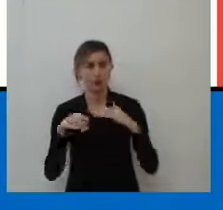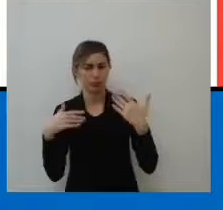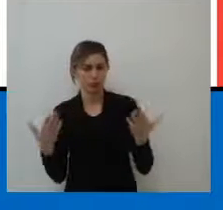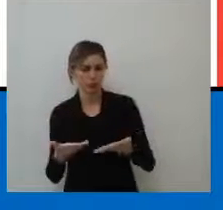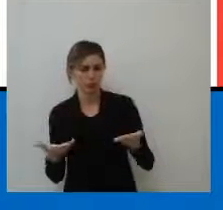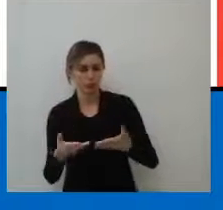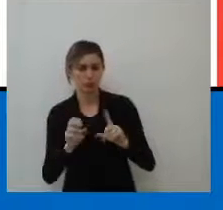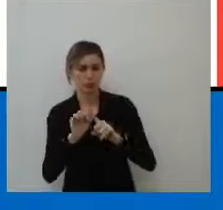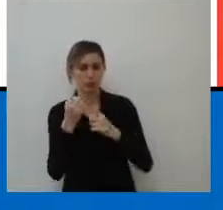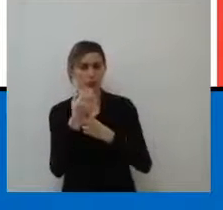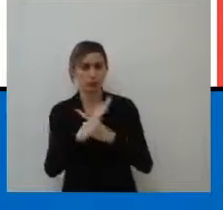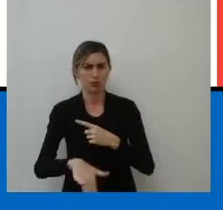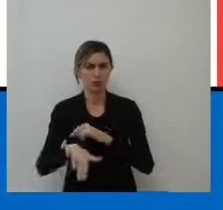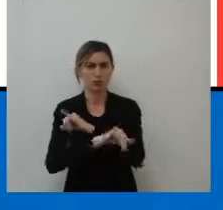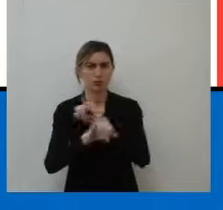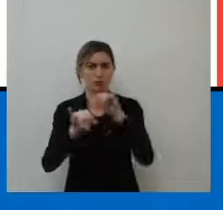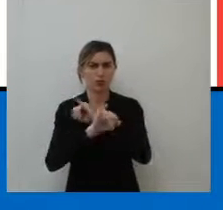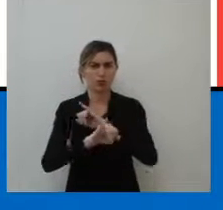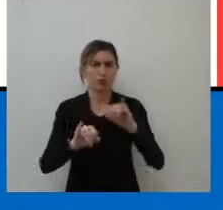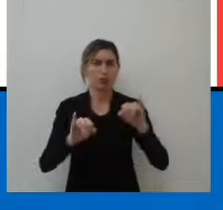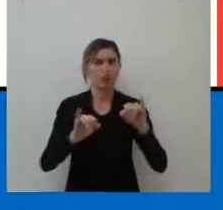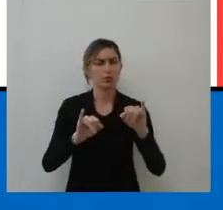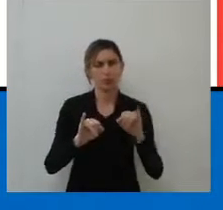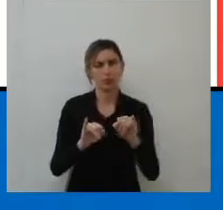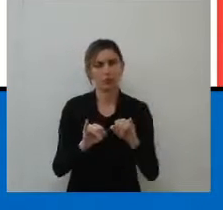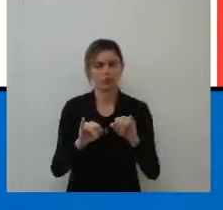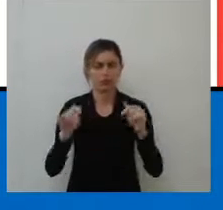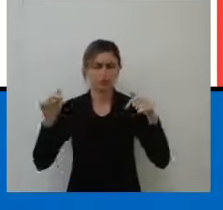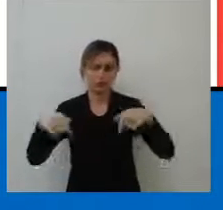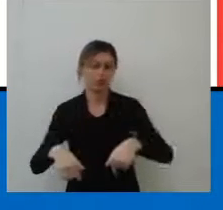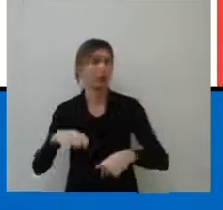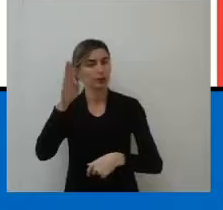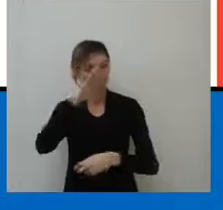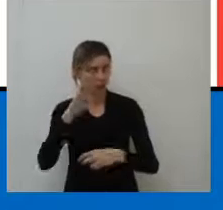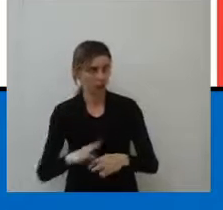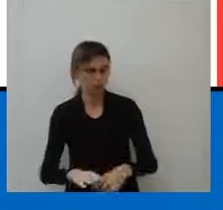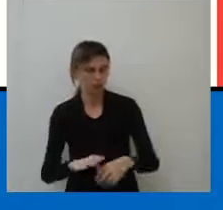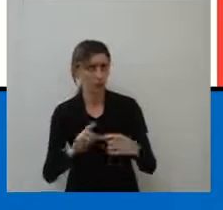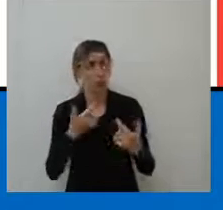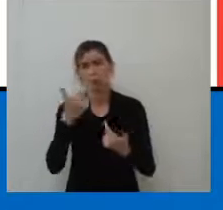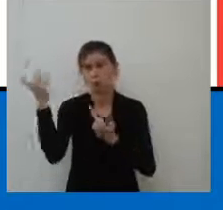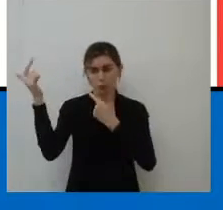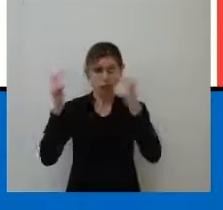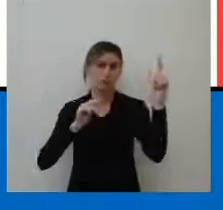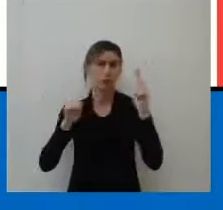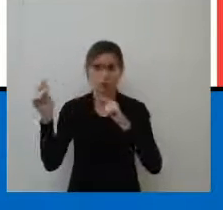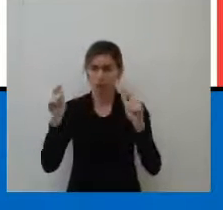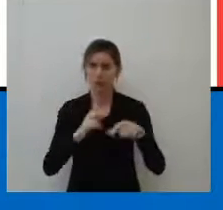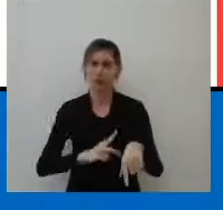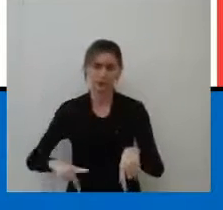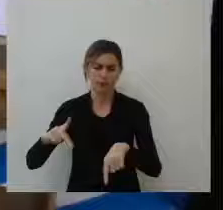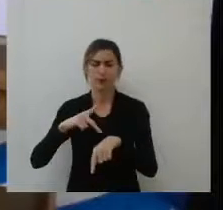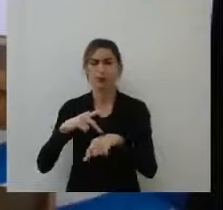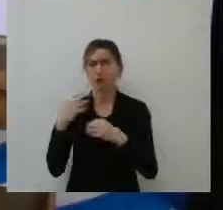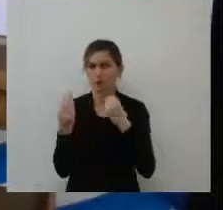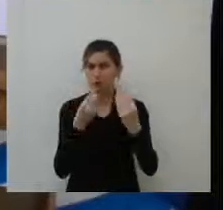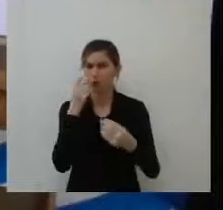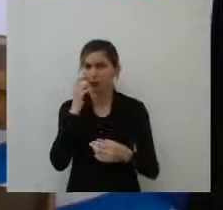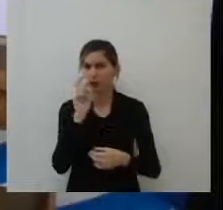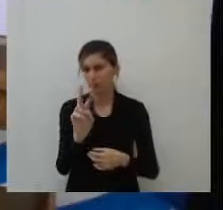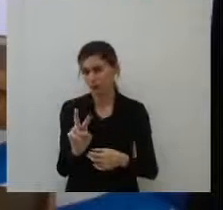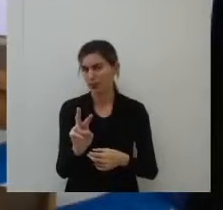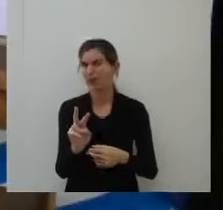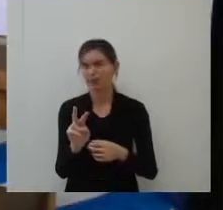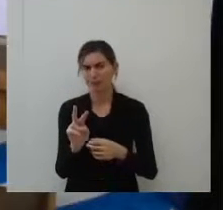é uma sociedade da informação, pelo menos aqui no Brasil, tá? Que se a gente for em outros países, como a gente viu lá na